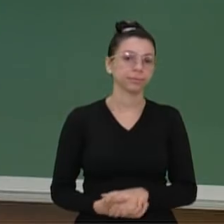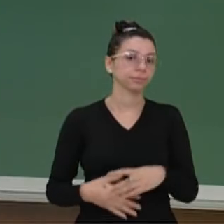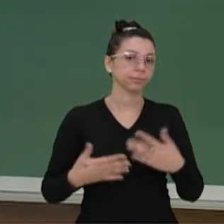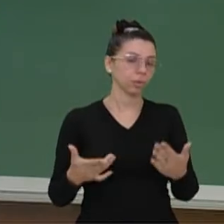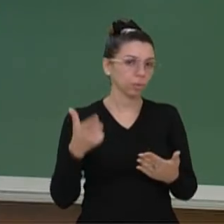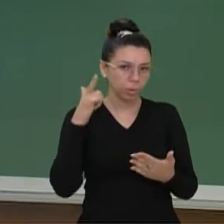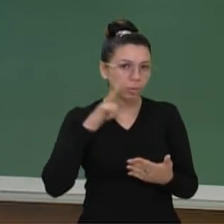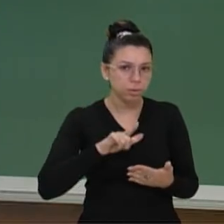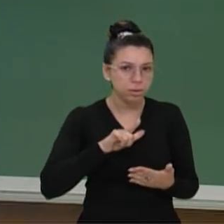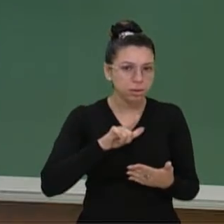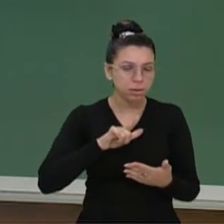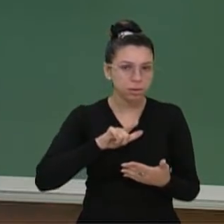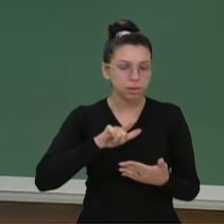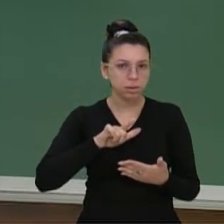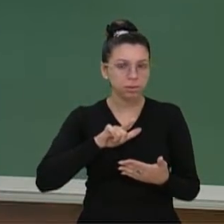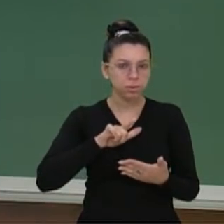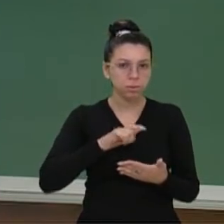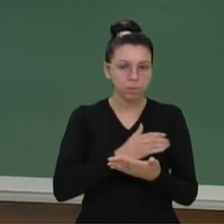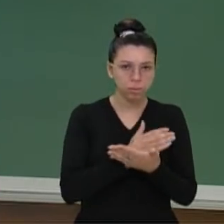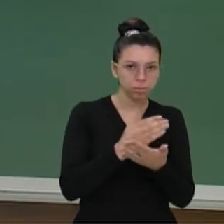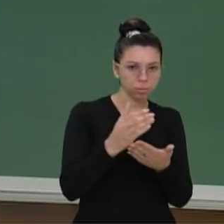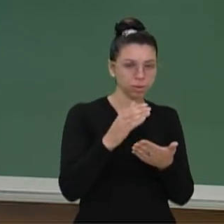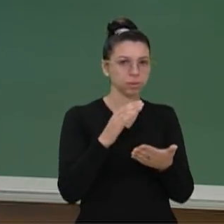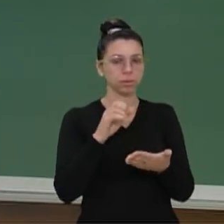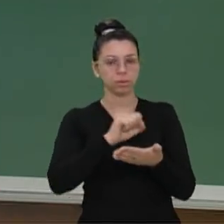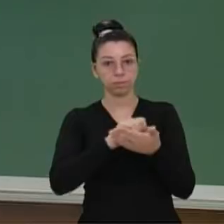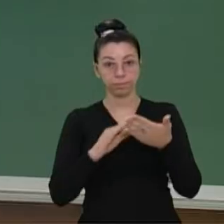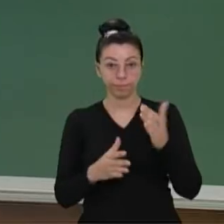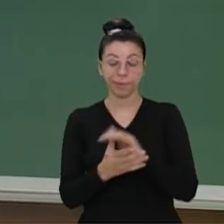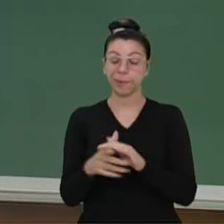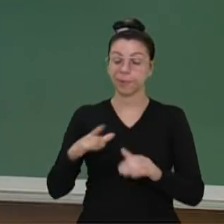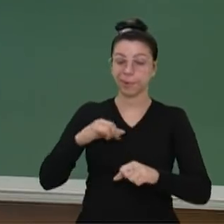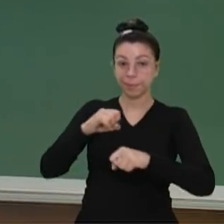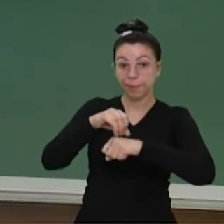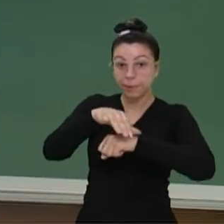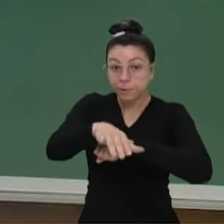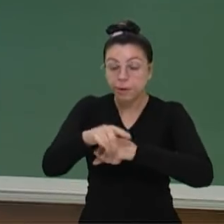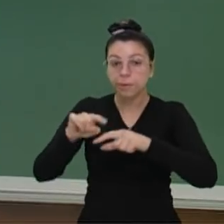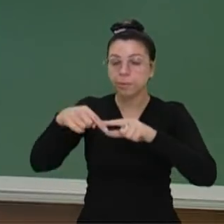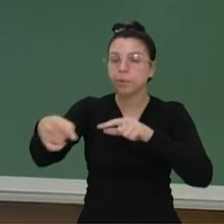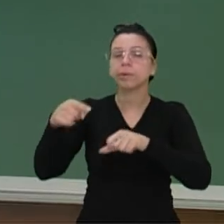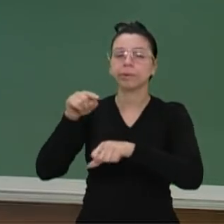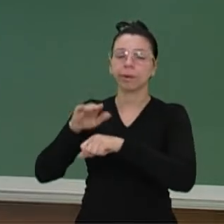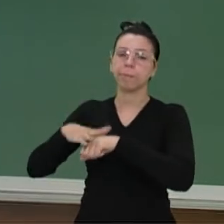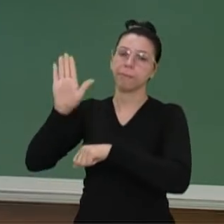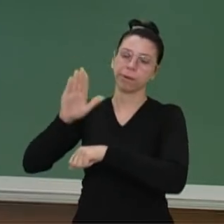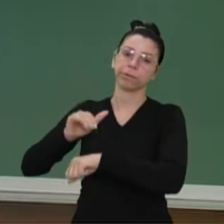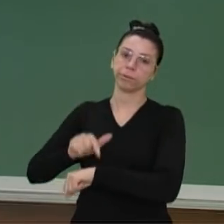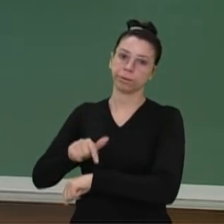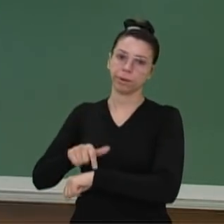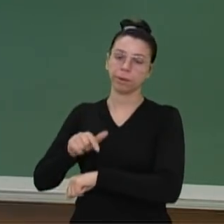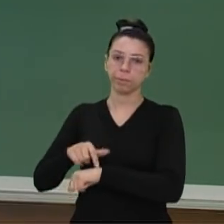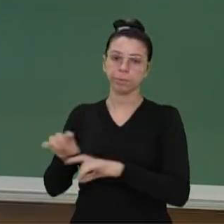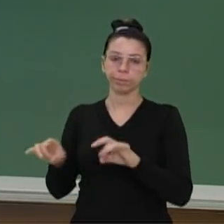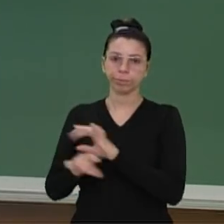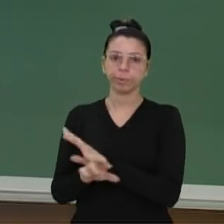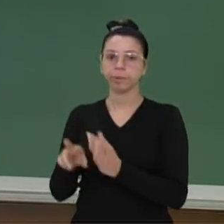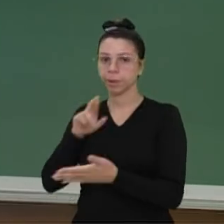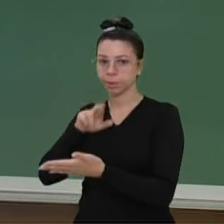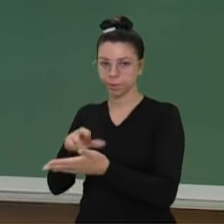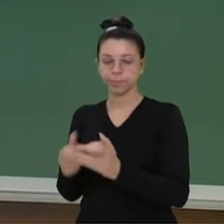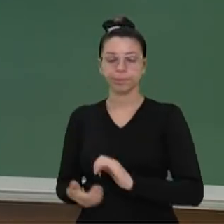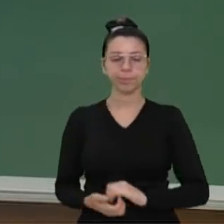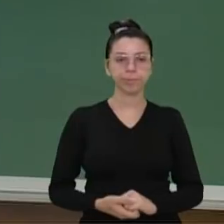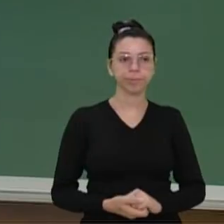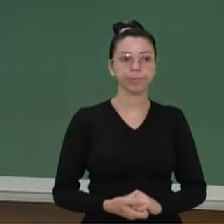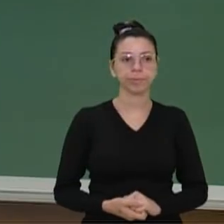E aí, conseguiu iniciar? O professor vai dar umas dicas aqui e você vai ter um tempinho a mais para terminar de resolver. Então, olha só na tela.